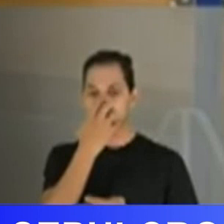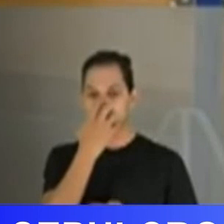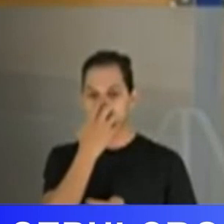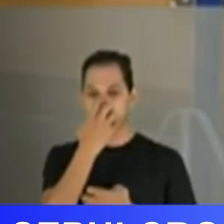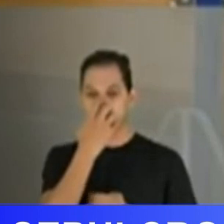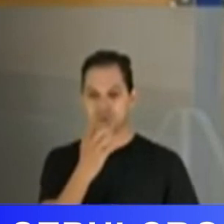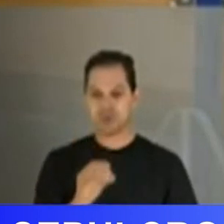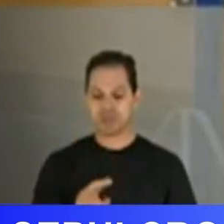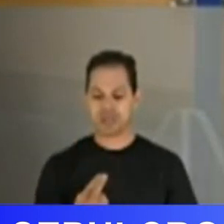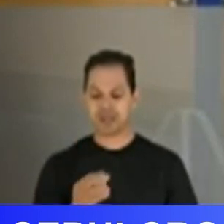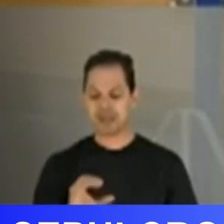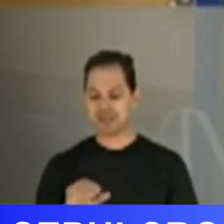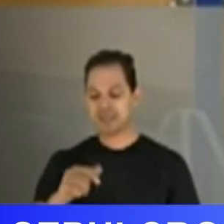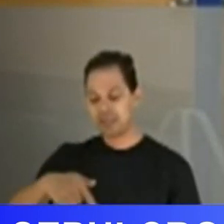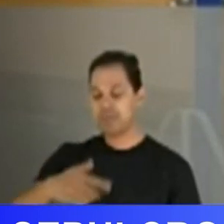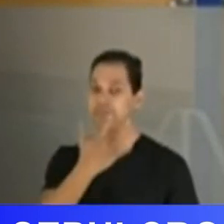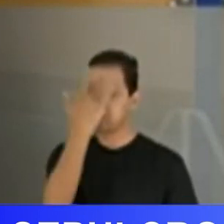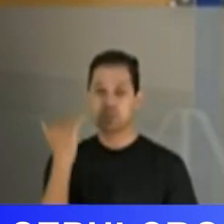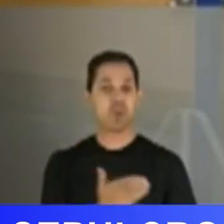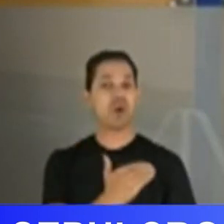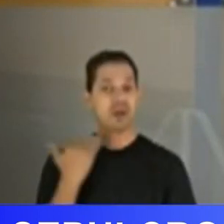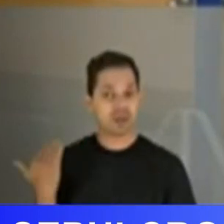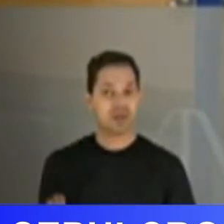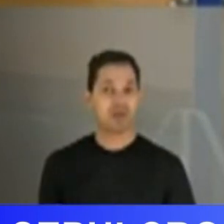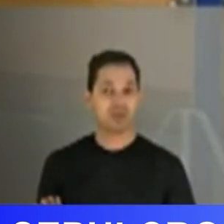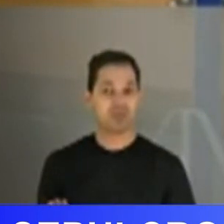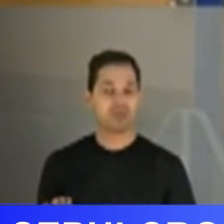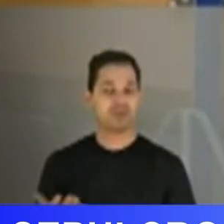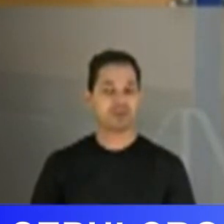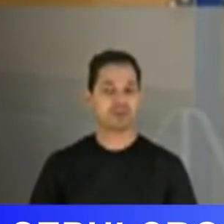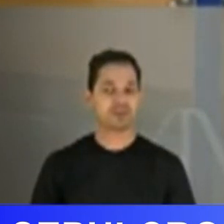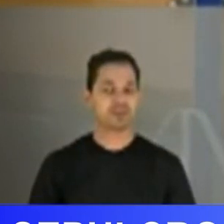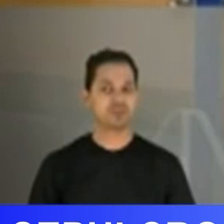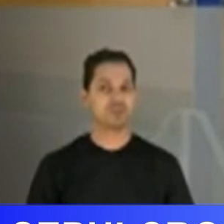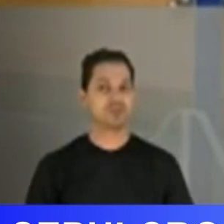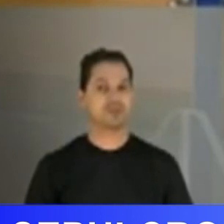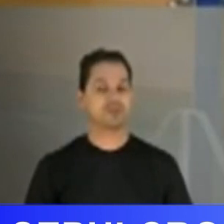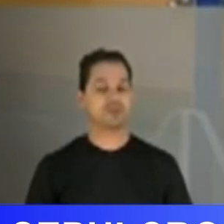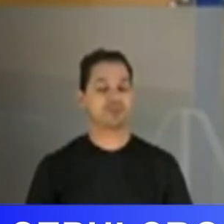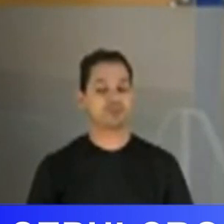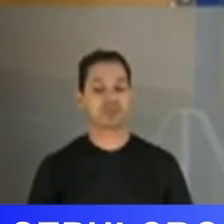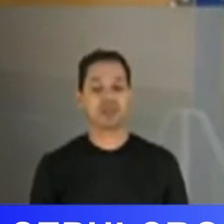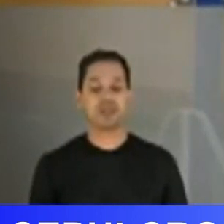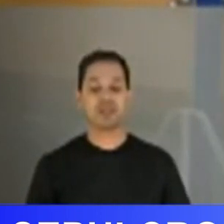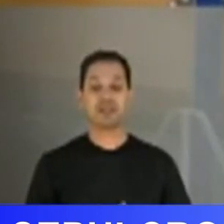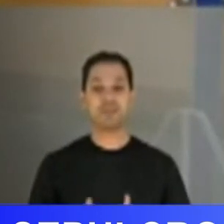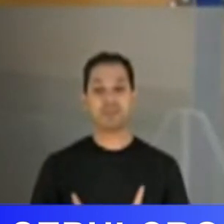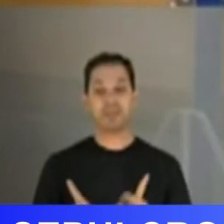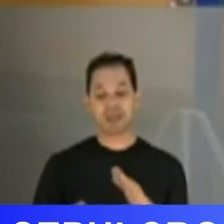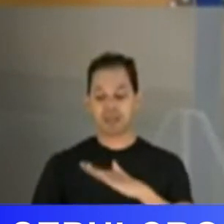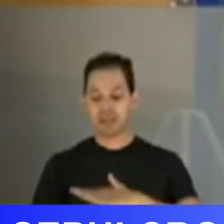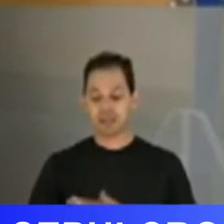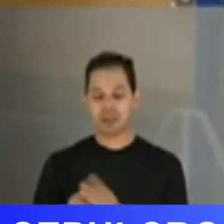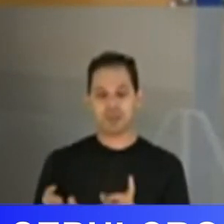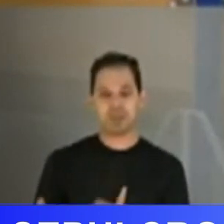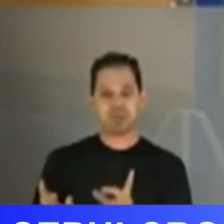que pessoas vieram a óbito. As pessoas, de fato, morreram. E a comercialização dessas empresas,